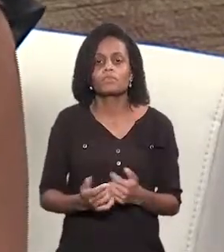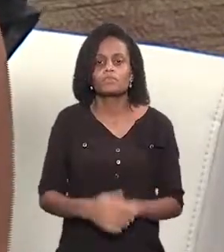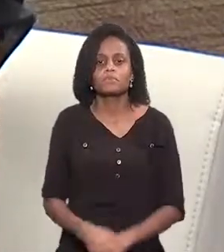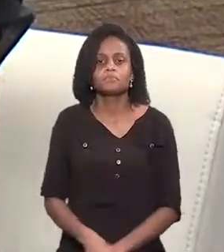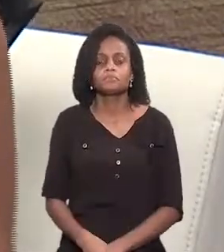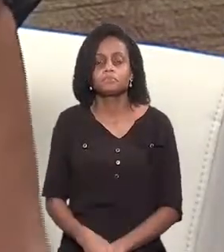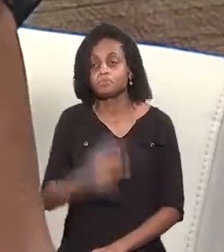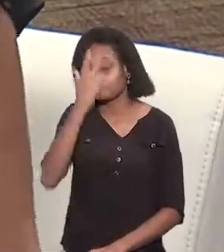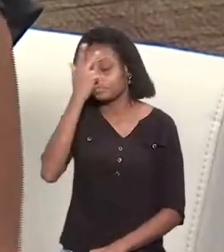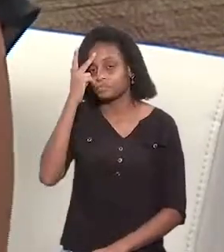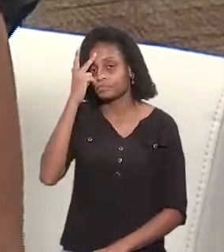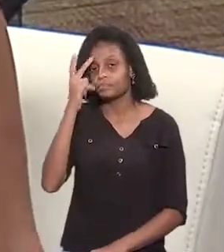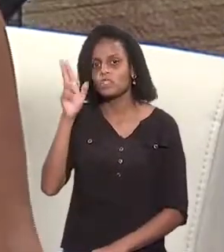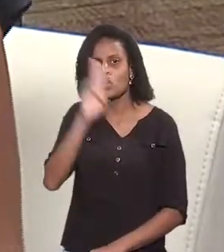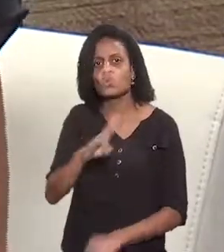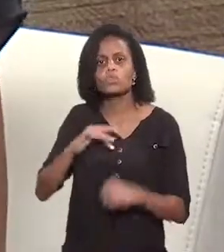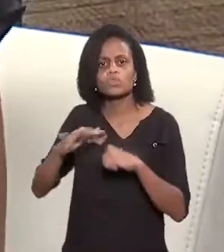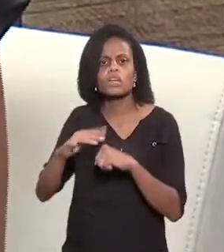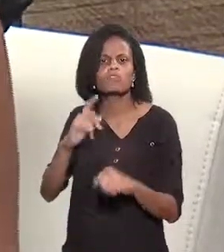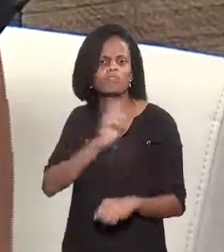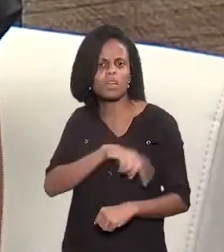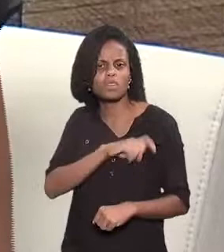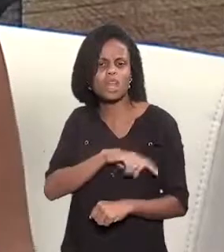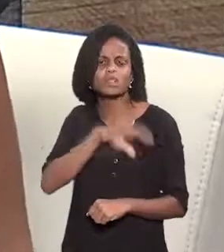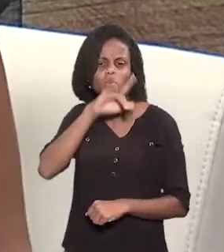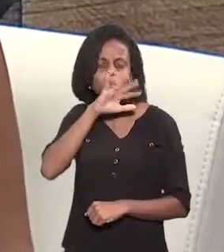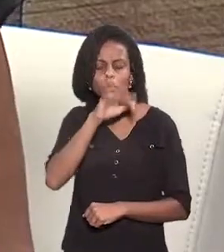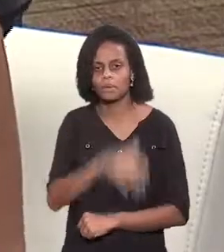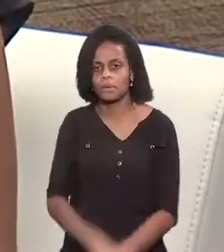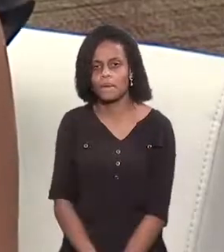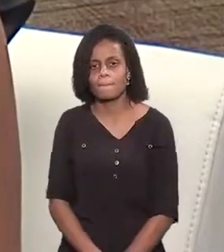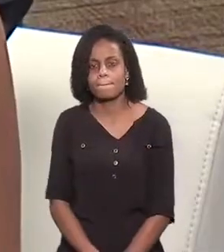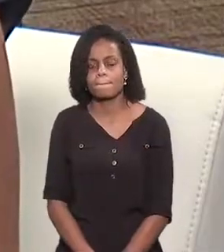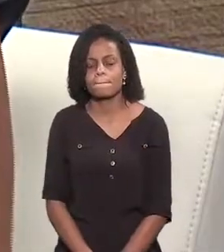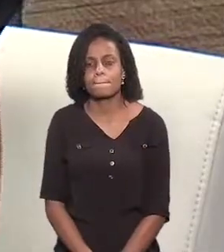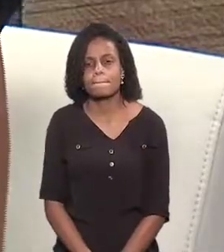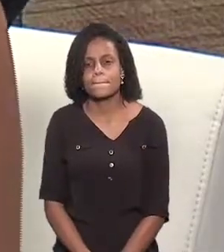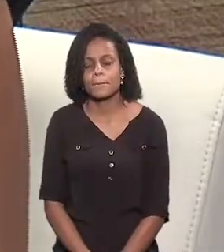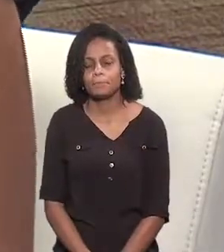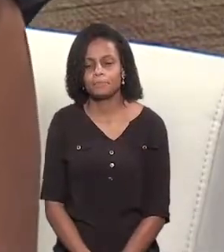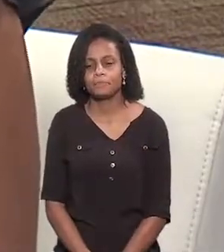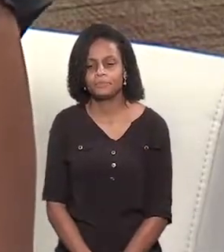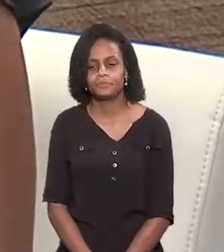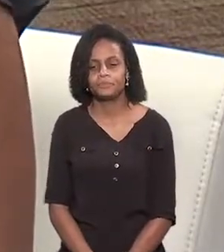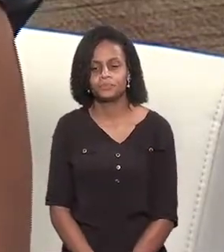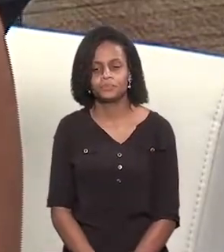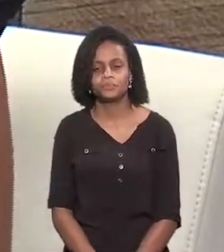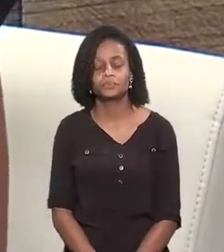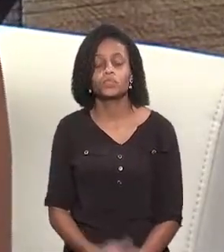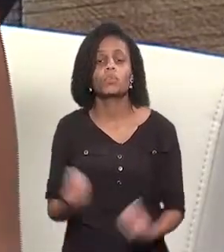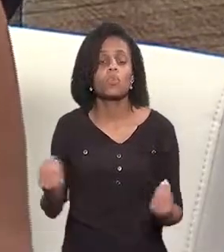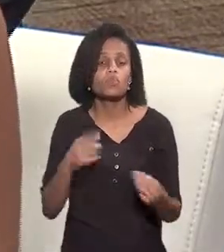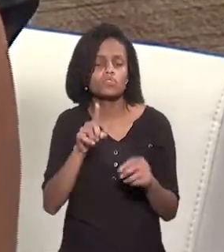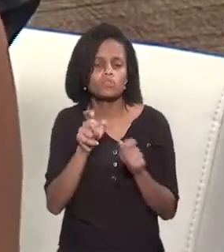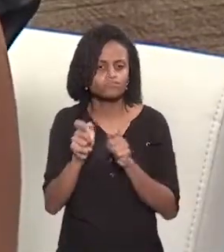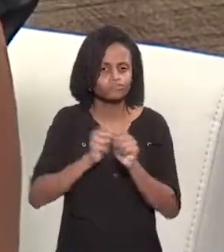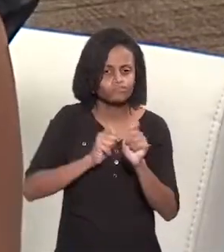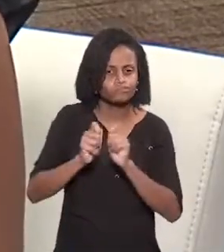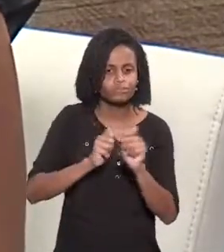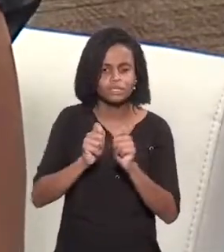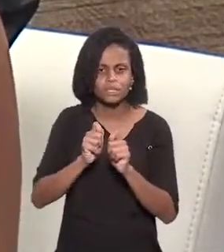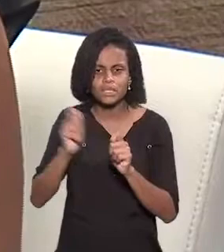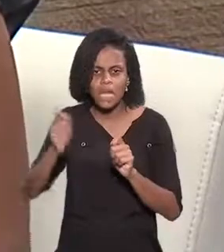com pessoas fazendo coisas ruins, negativas, e ao invés de usar aquilo para o bem. Então, como é que é feito